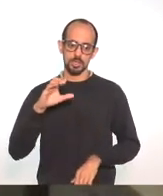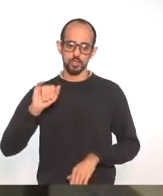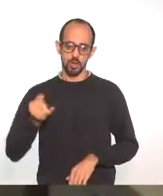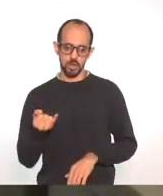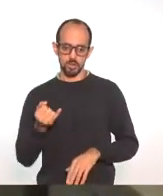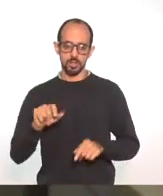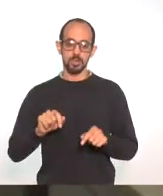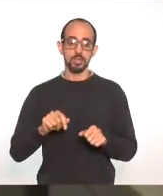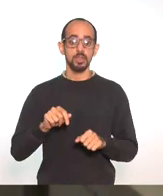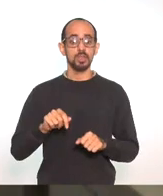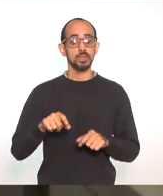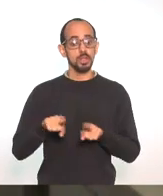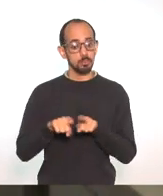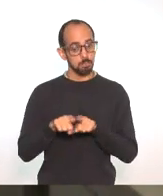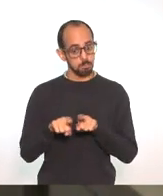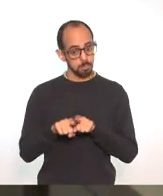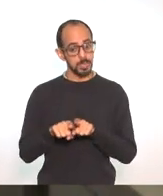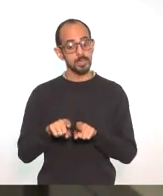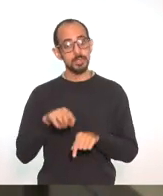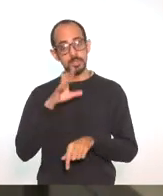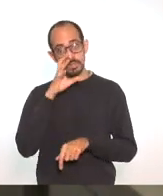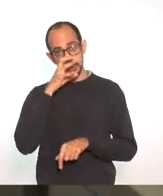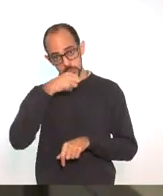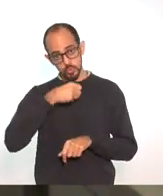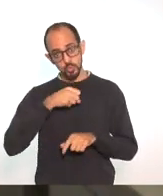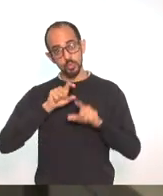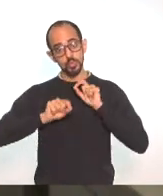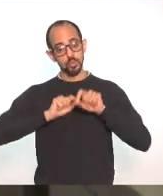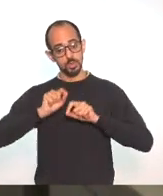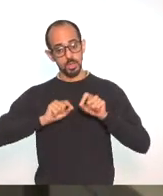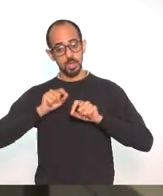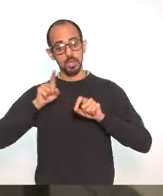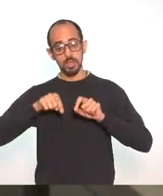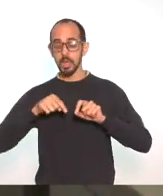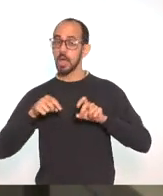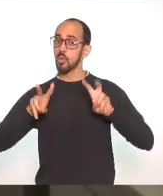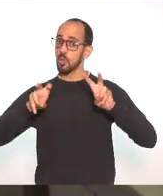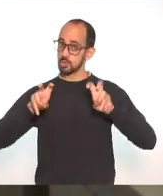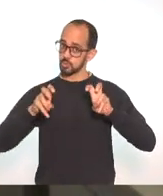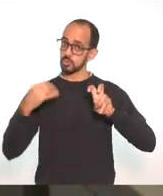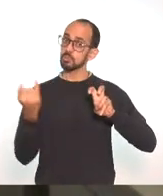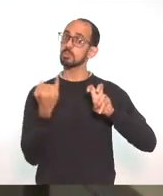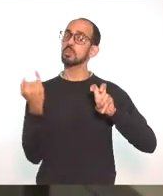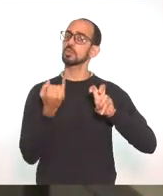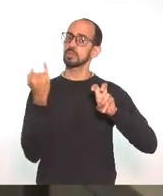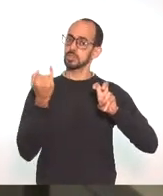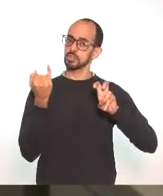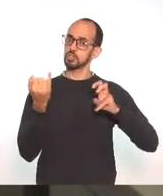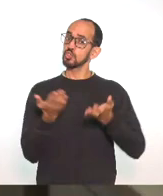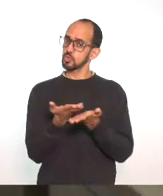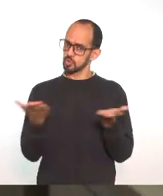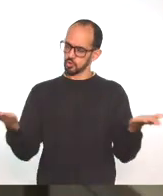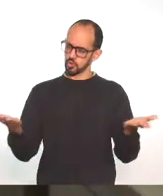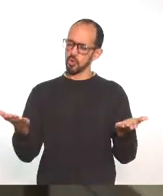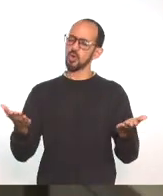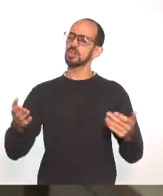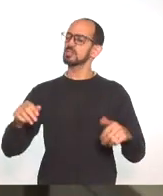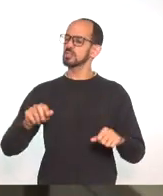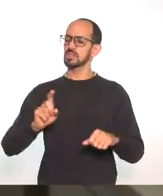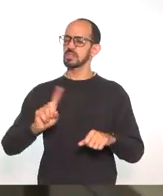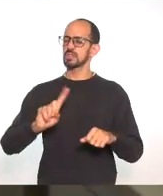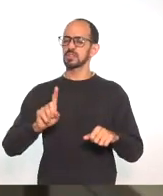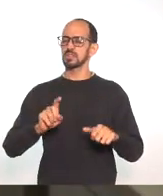volto a insistir e a matéria bastante importante dos teores foram mais abrangentes não